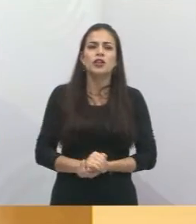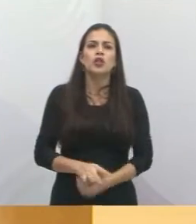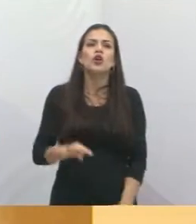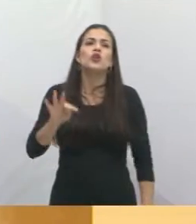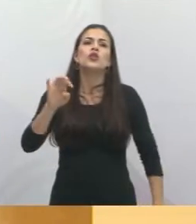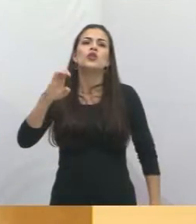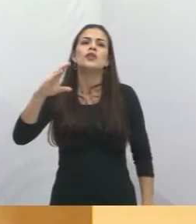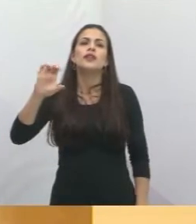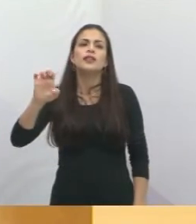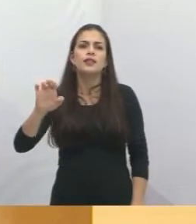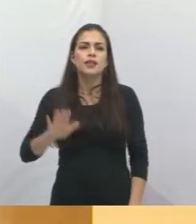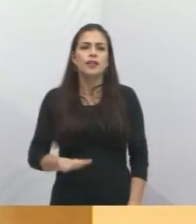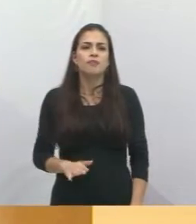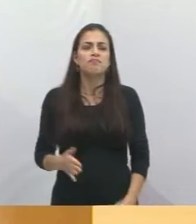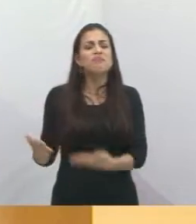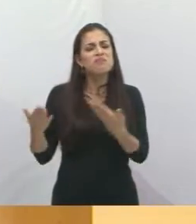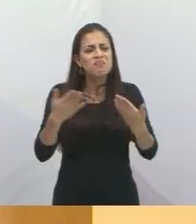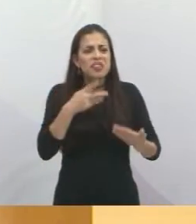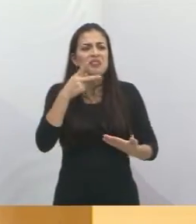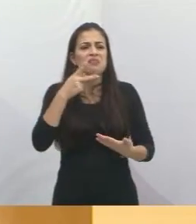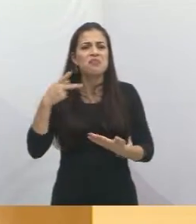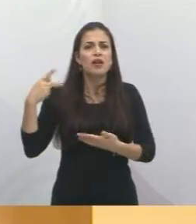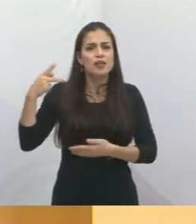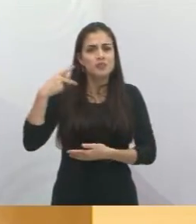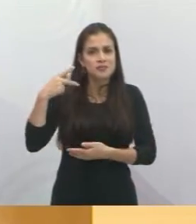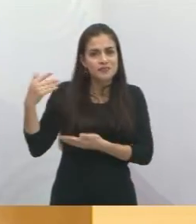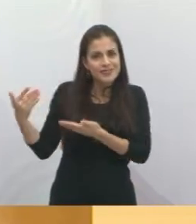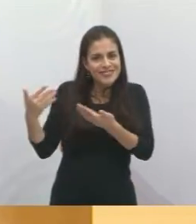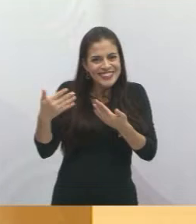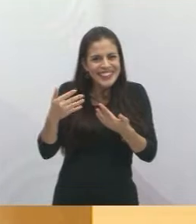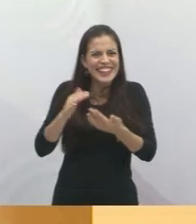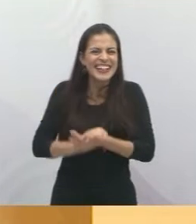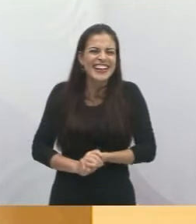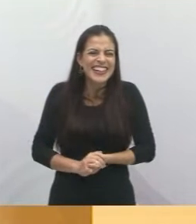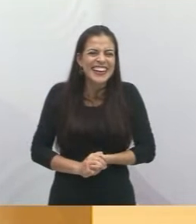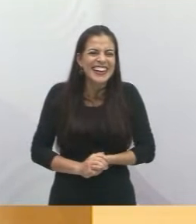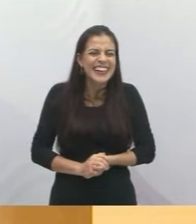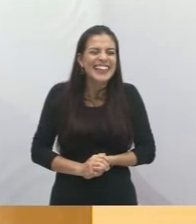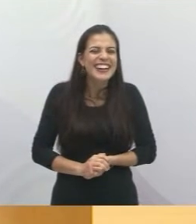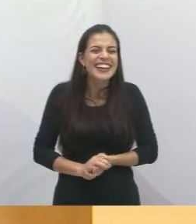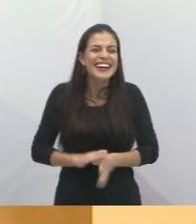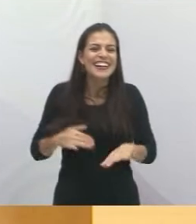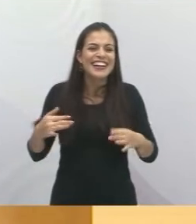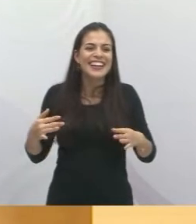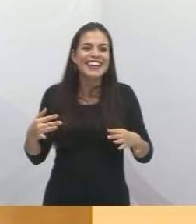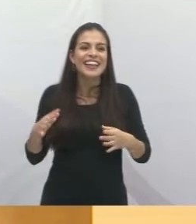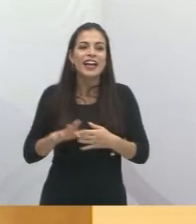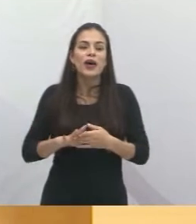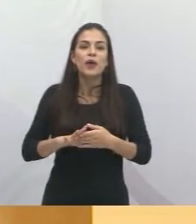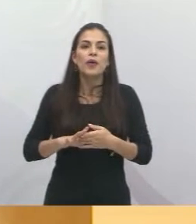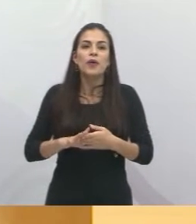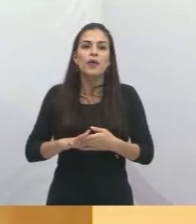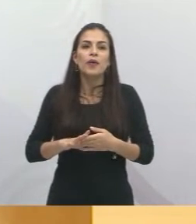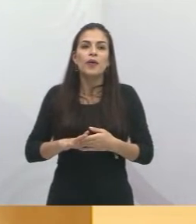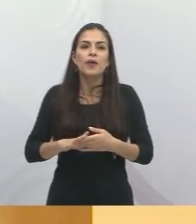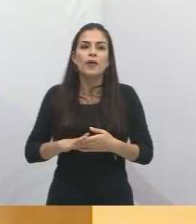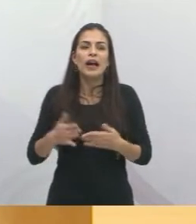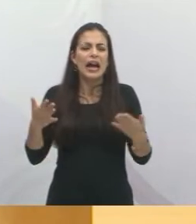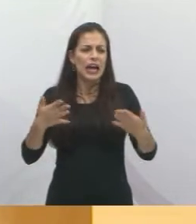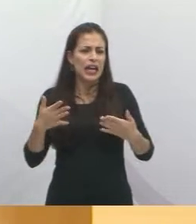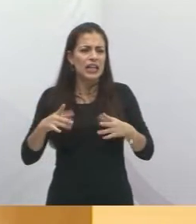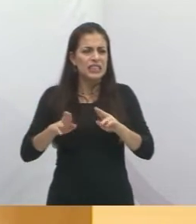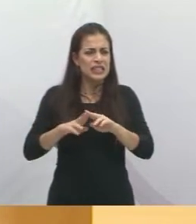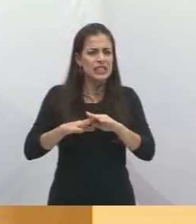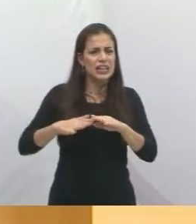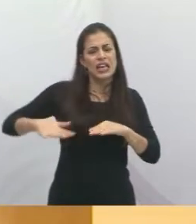participarmos para termos mais conhecimento dessas ações ofertadas pelo Tribunal de Contas aqui na nossa região. Infelizmente, nem